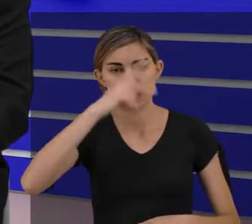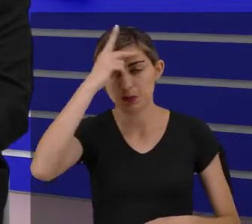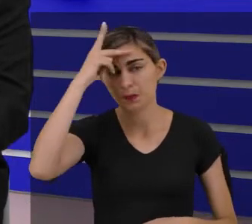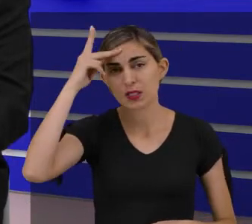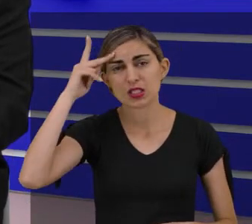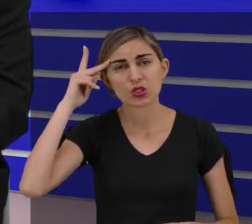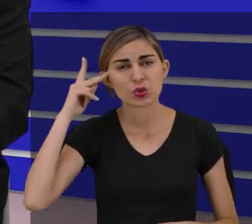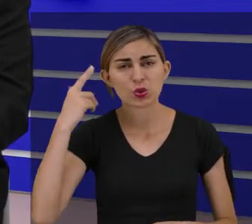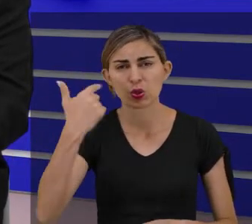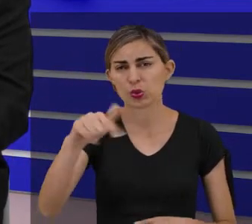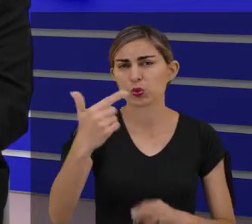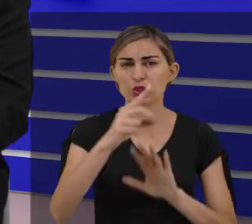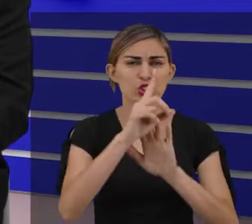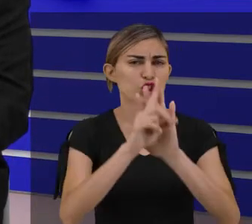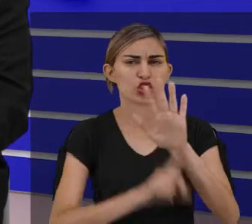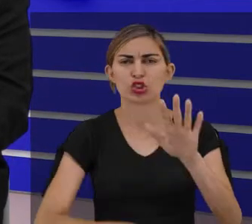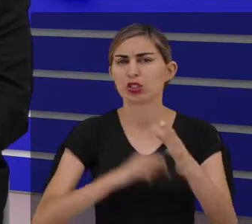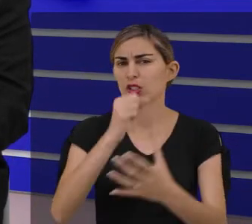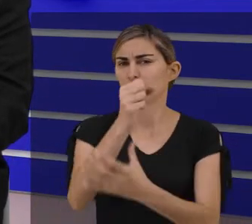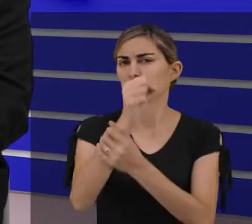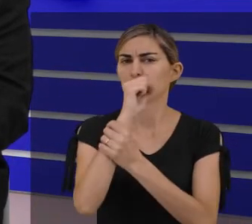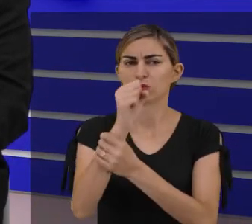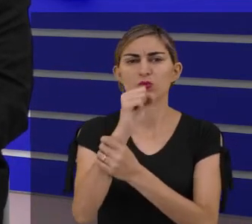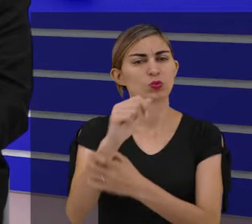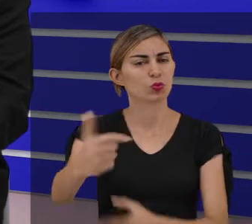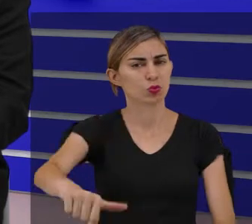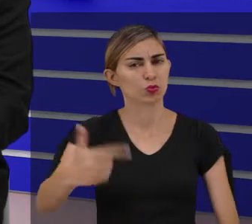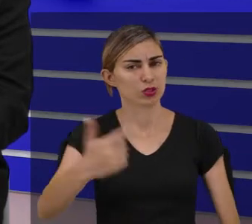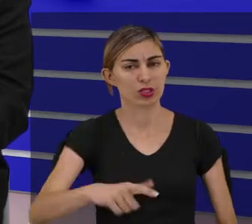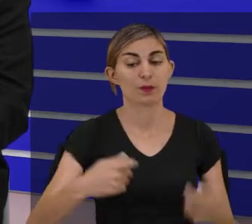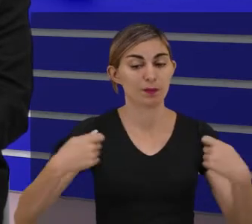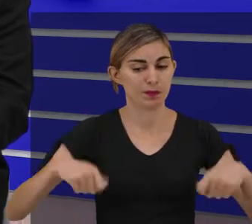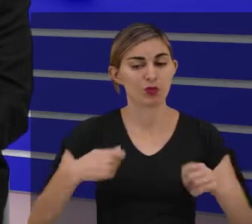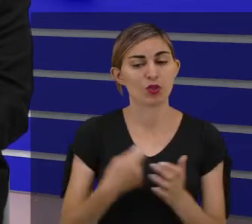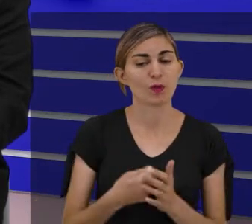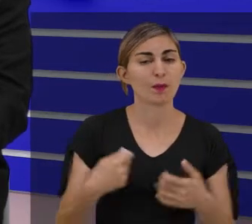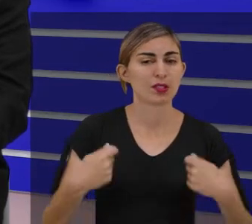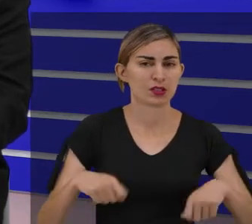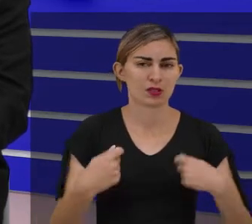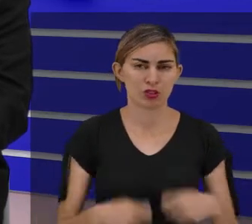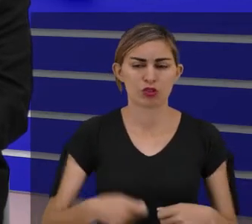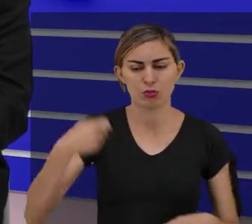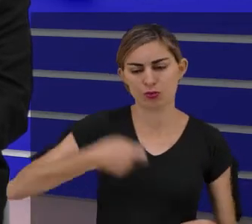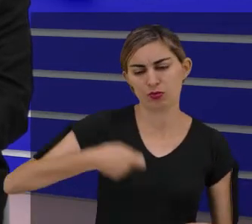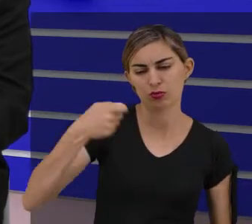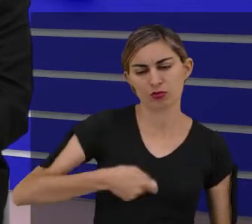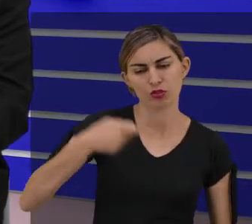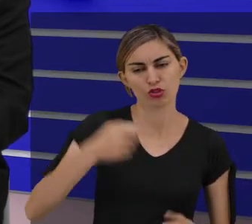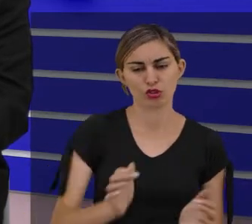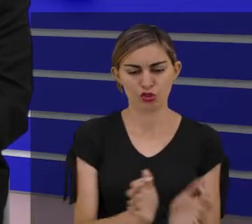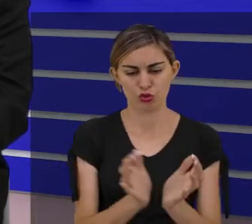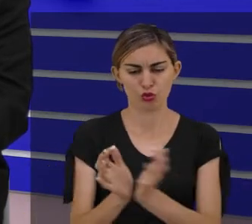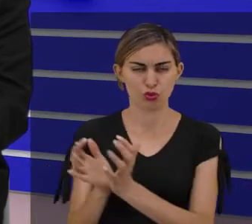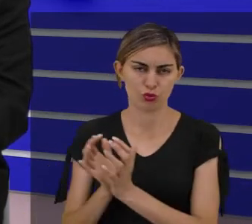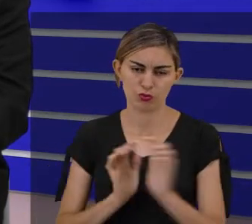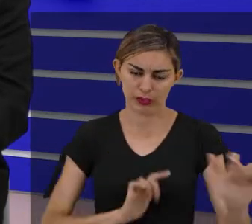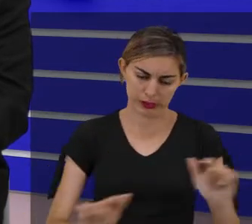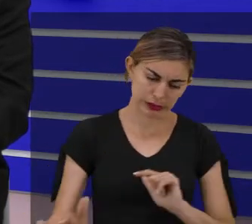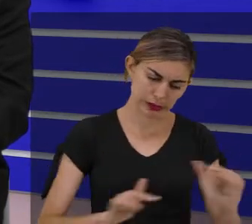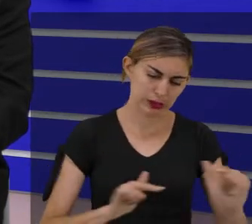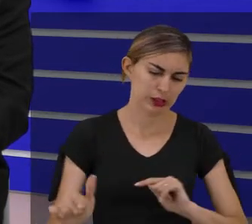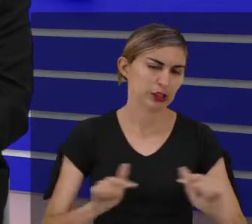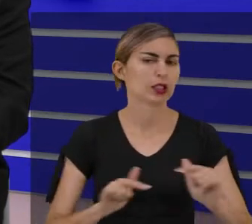pessoas elas não tinham seus direitos garantidos. E foi necessário realmente uma insurgência de grupos de trabalhadores